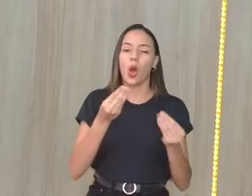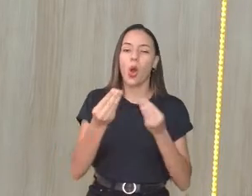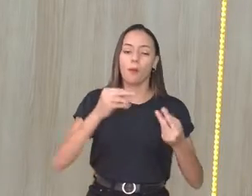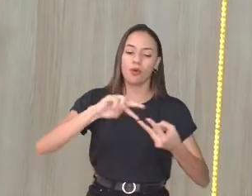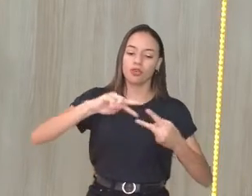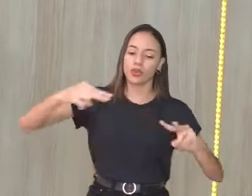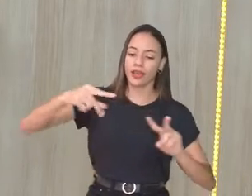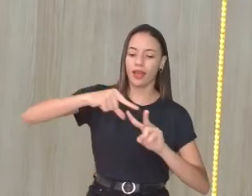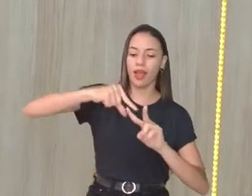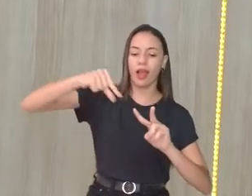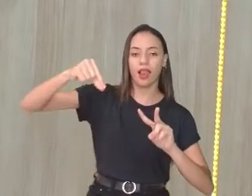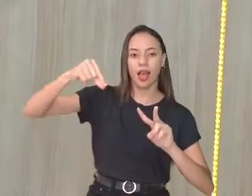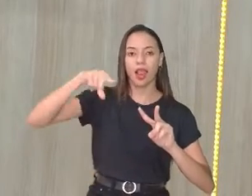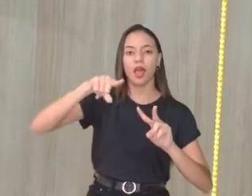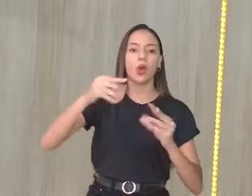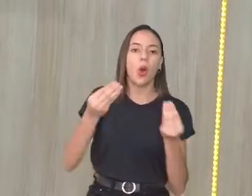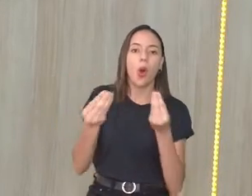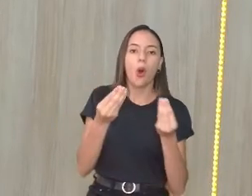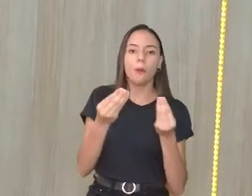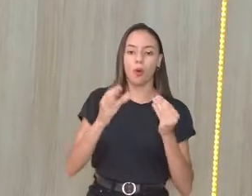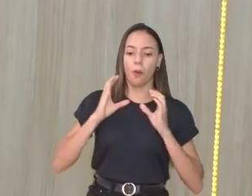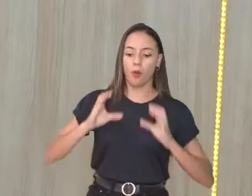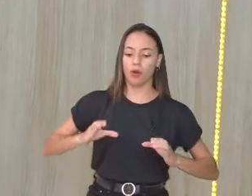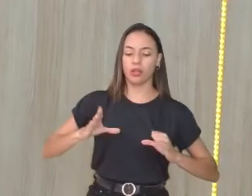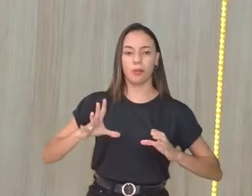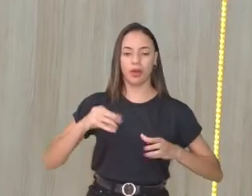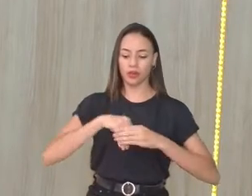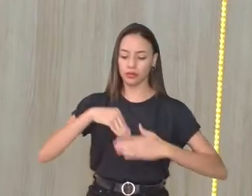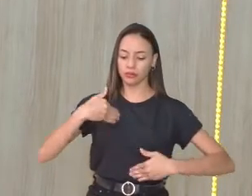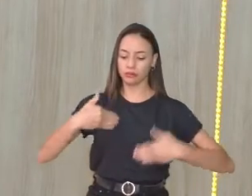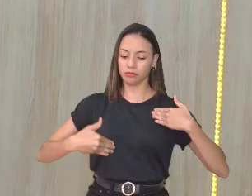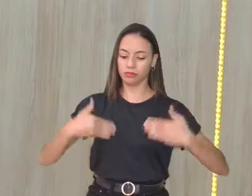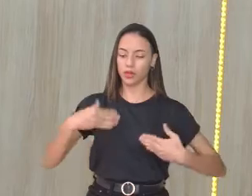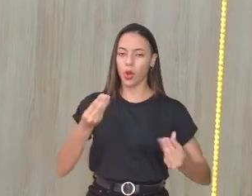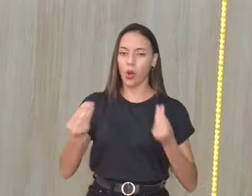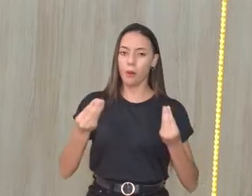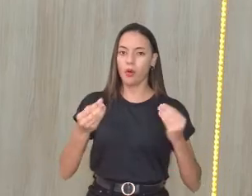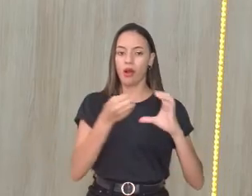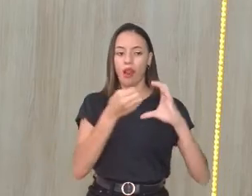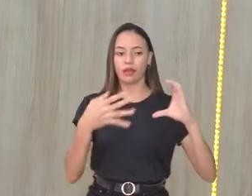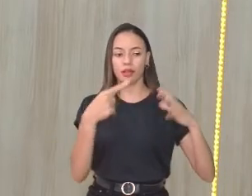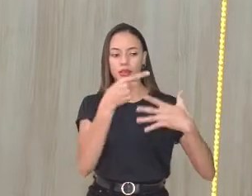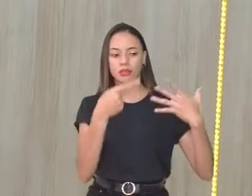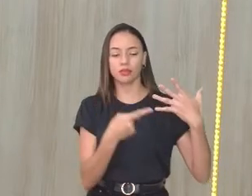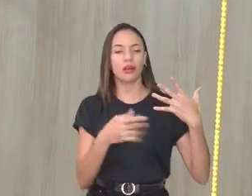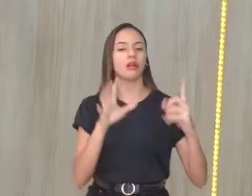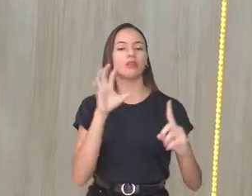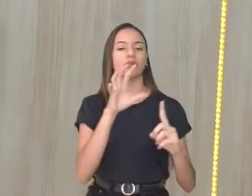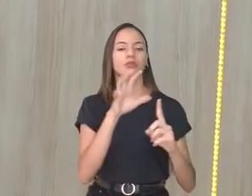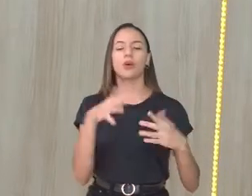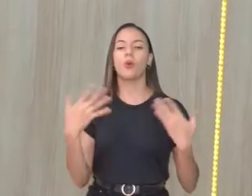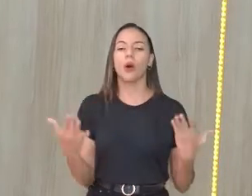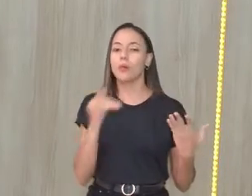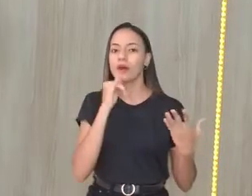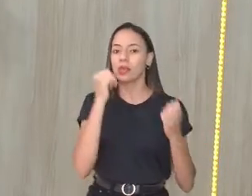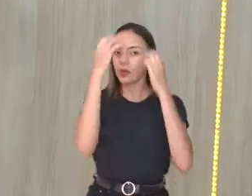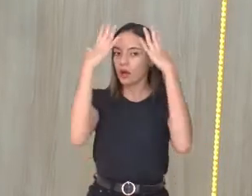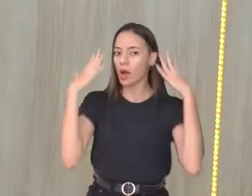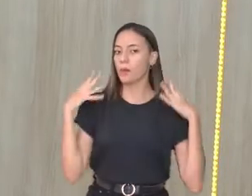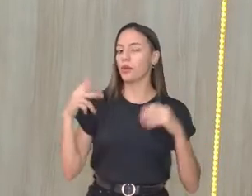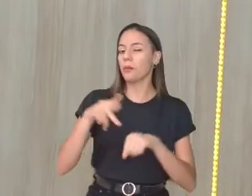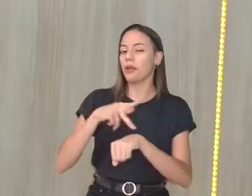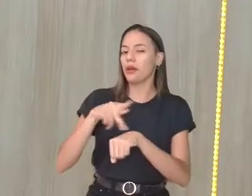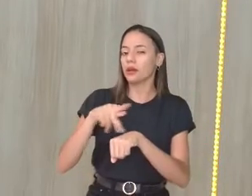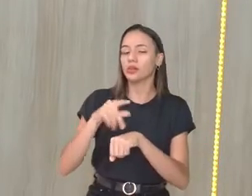genes alelos, eles vão se comportar, né? Eles vão atuar em qual característica, né? Por exemplo, cabelo preto,